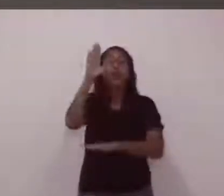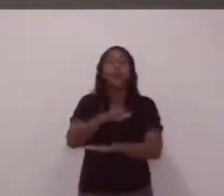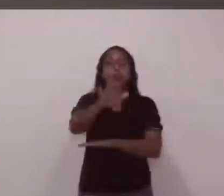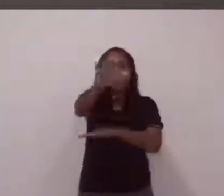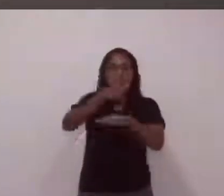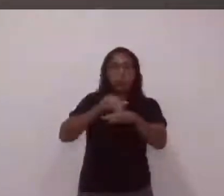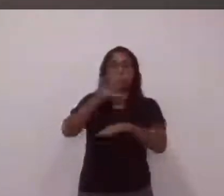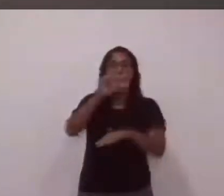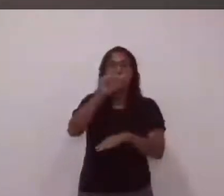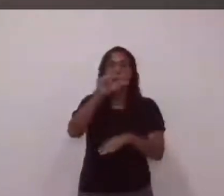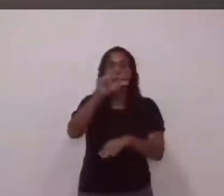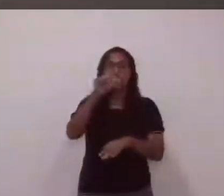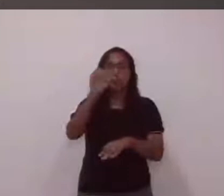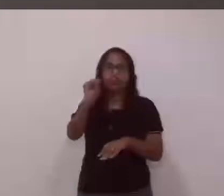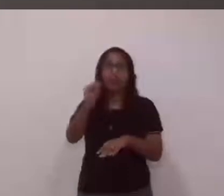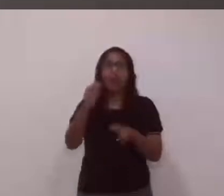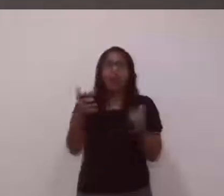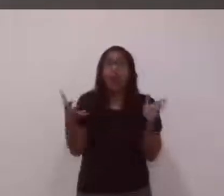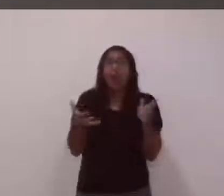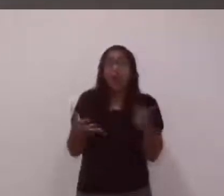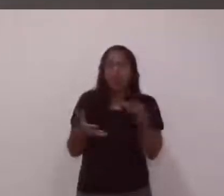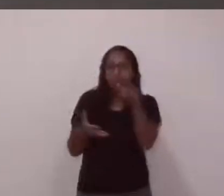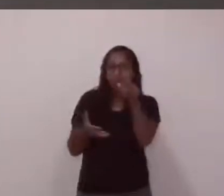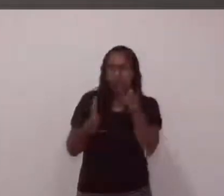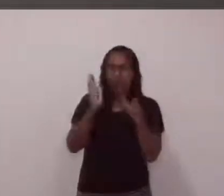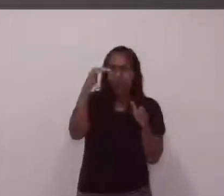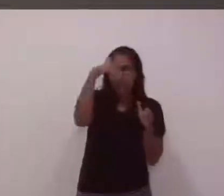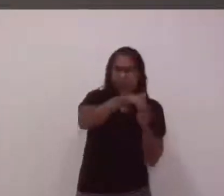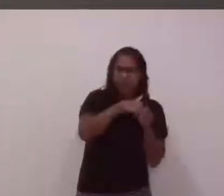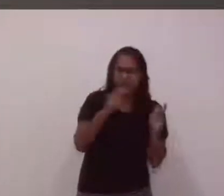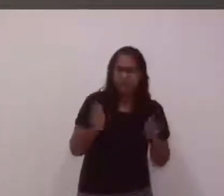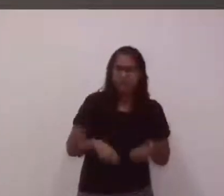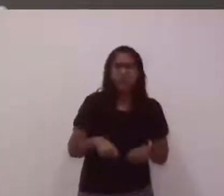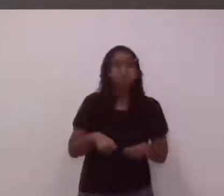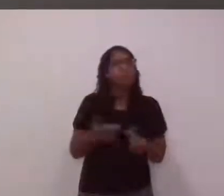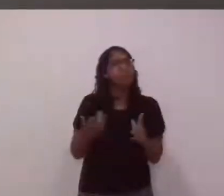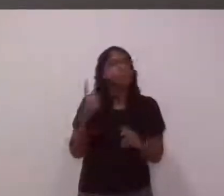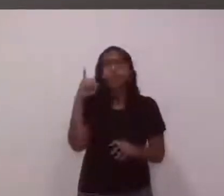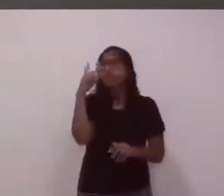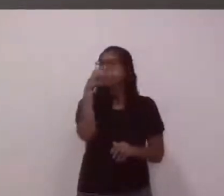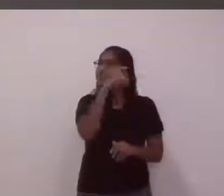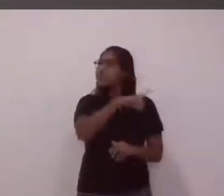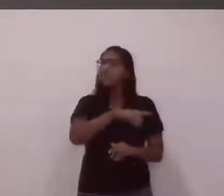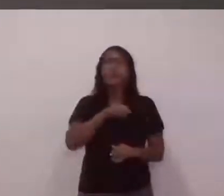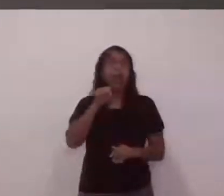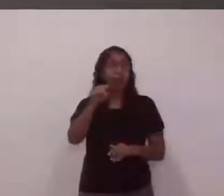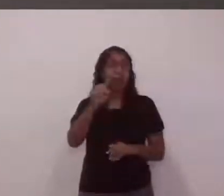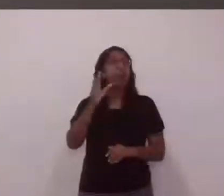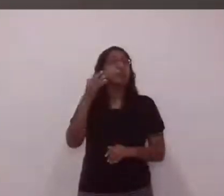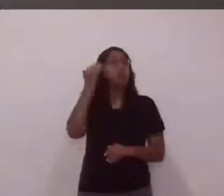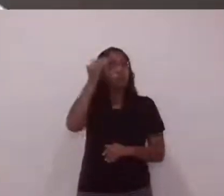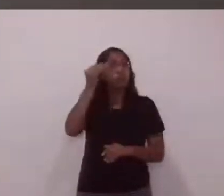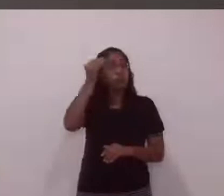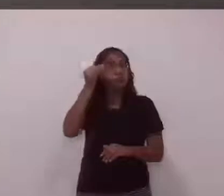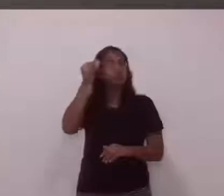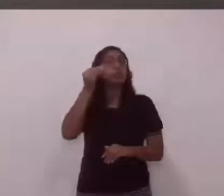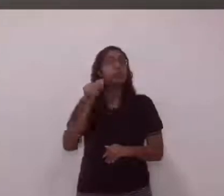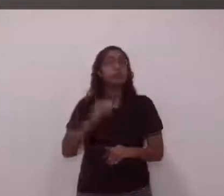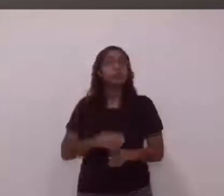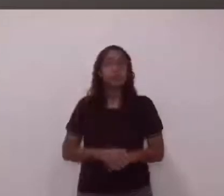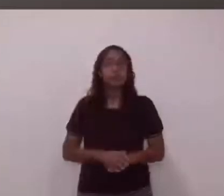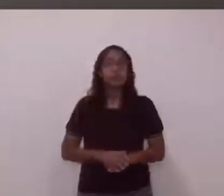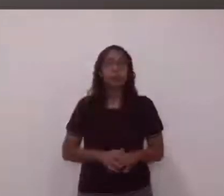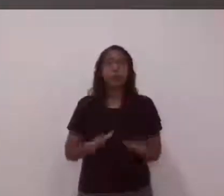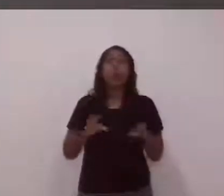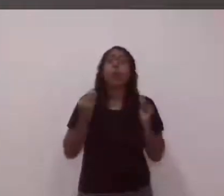como o vereador vai analisar e dar o voto dele gente com toda a experiência que ele tem mas olha a situação que